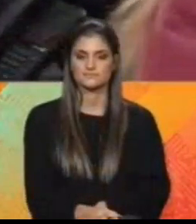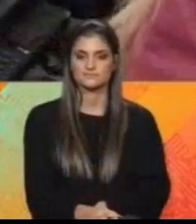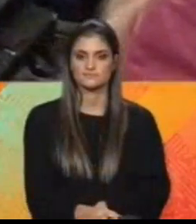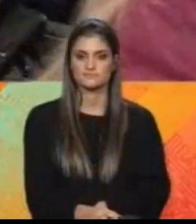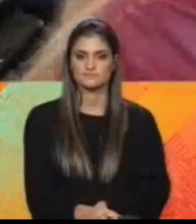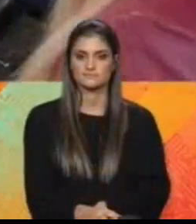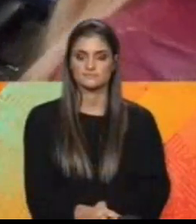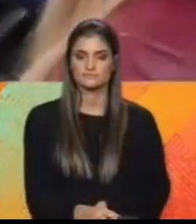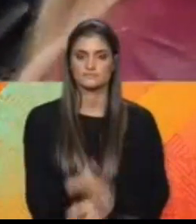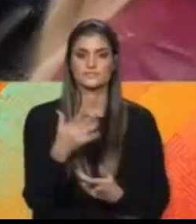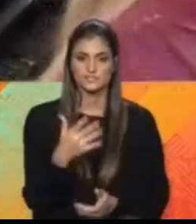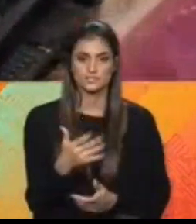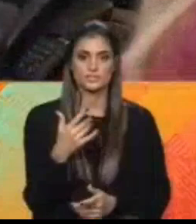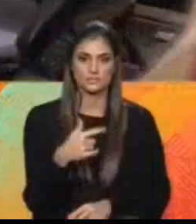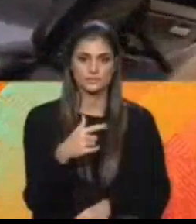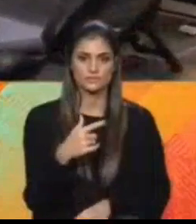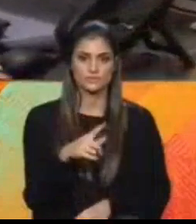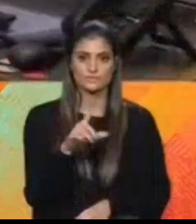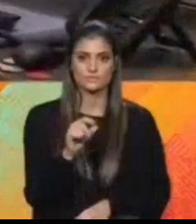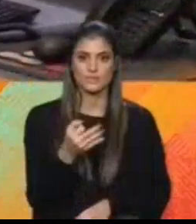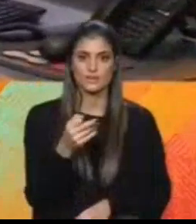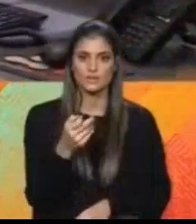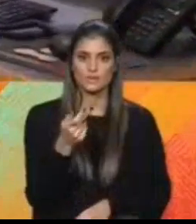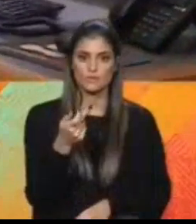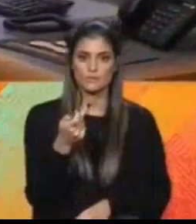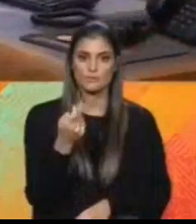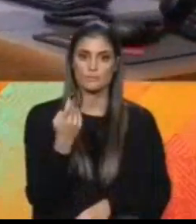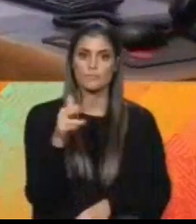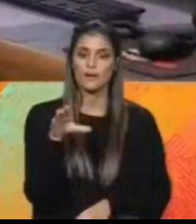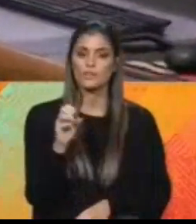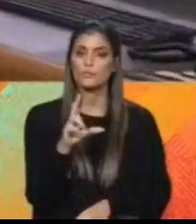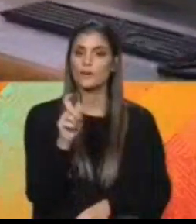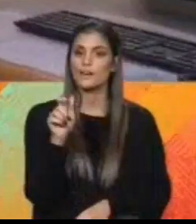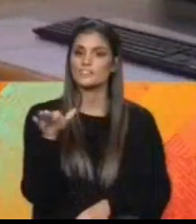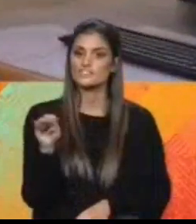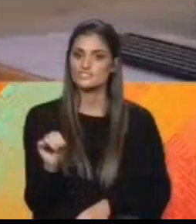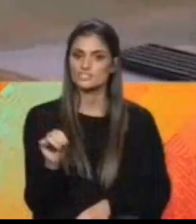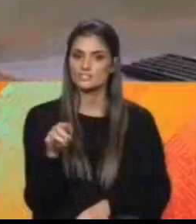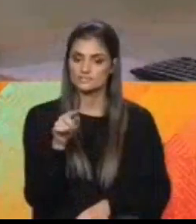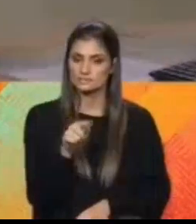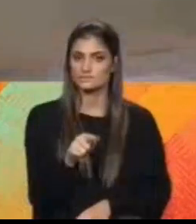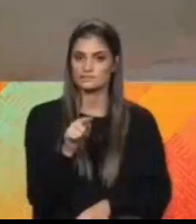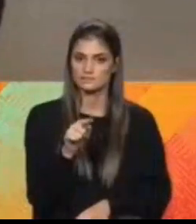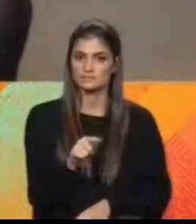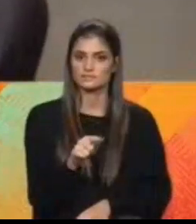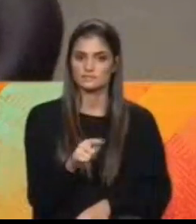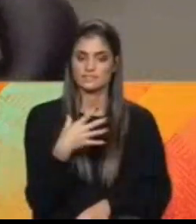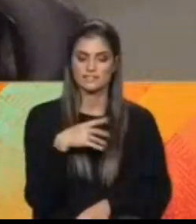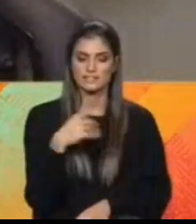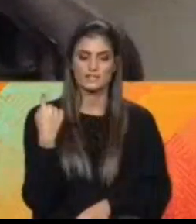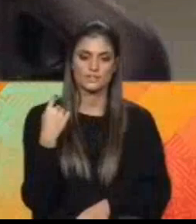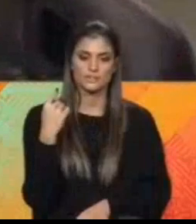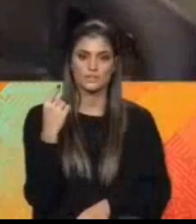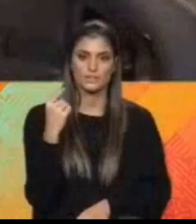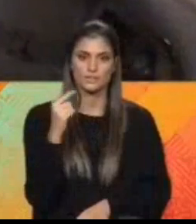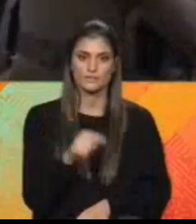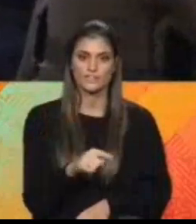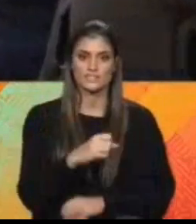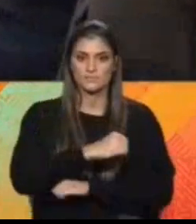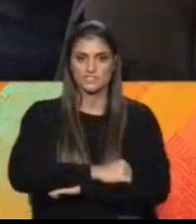Então ali o Paulo Reis, então ali o Paulo Reis, queria que eu viesse pela